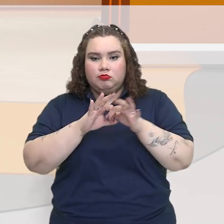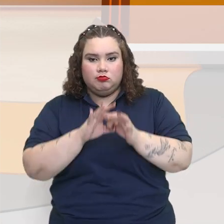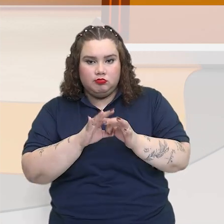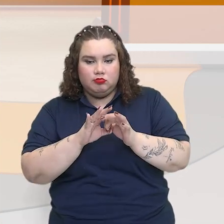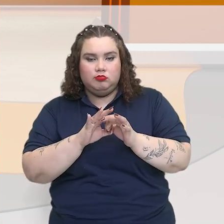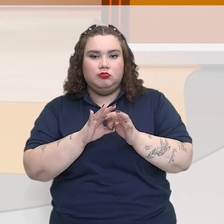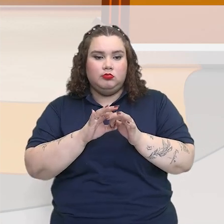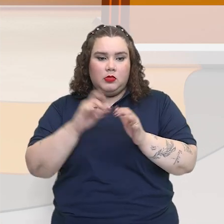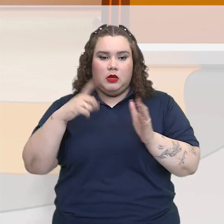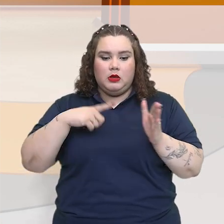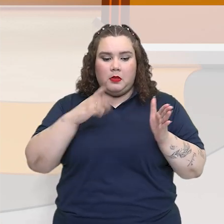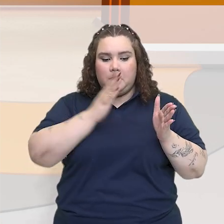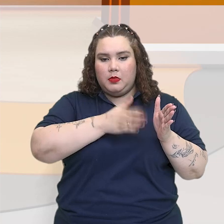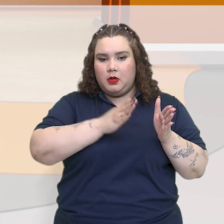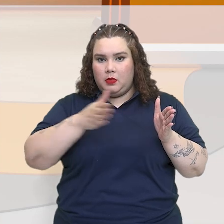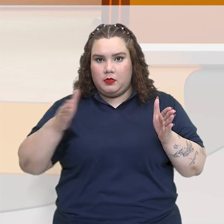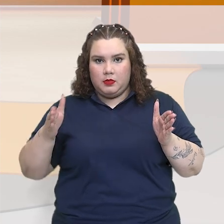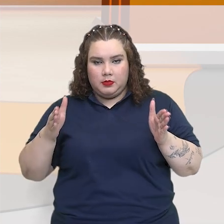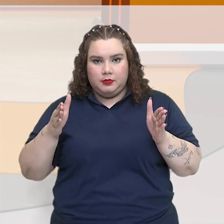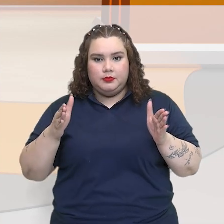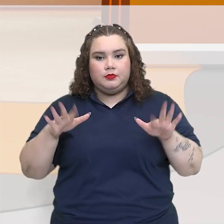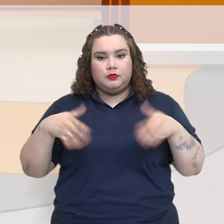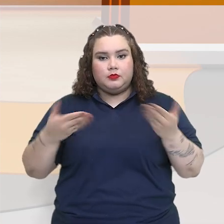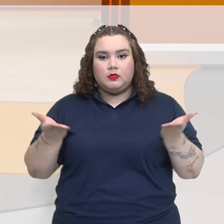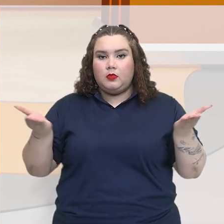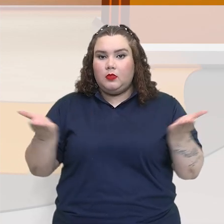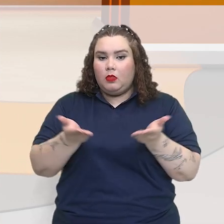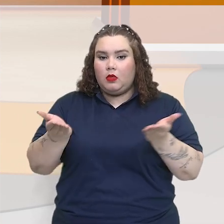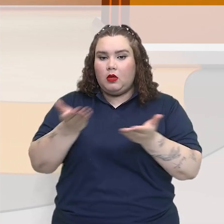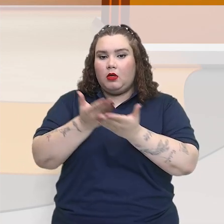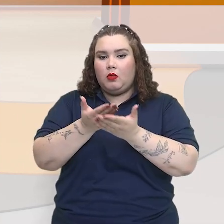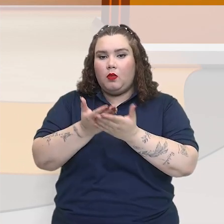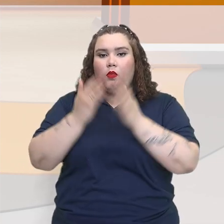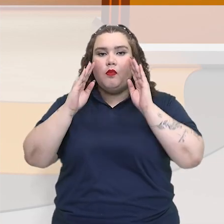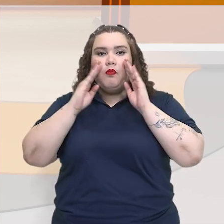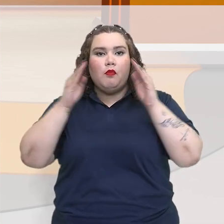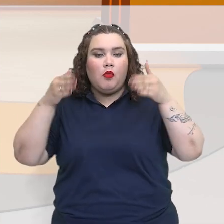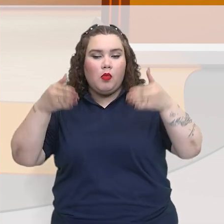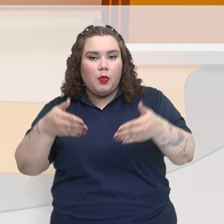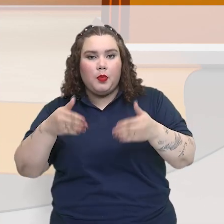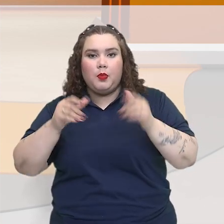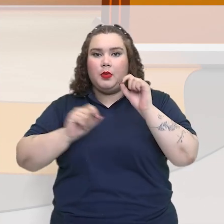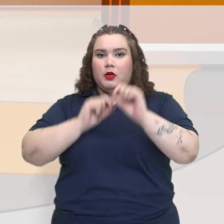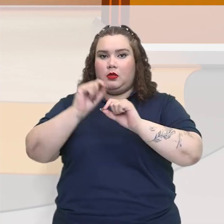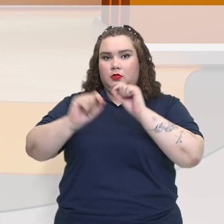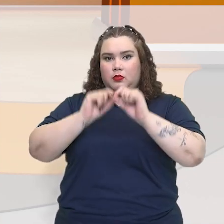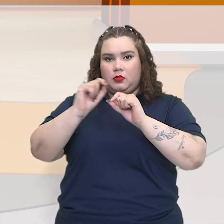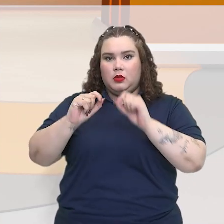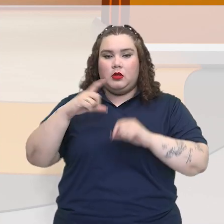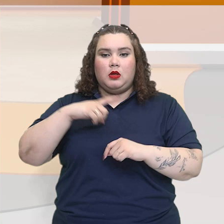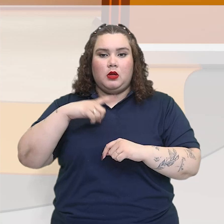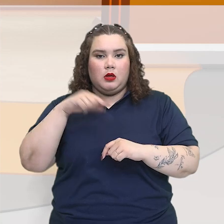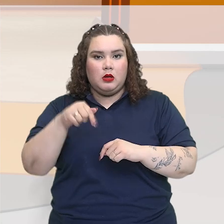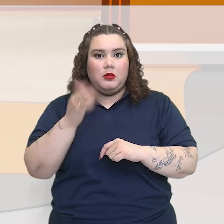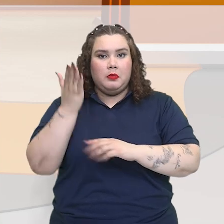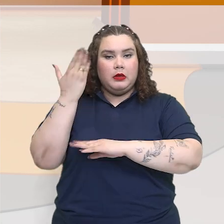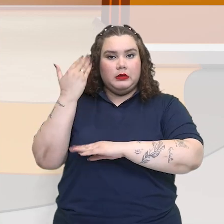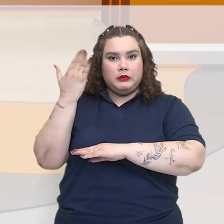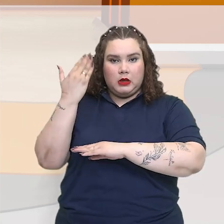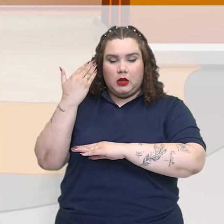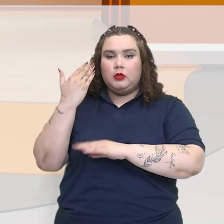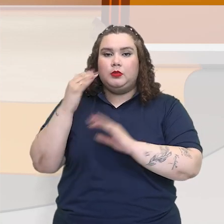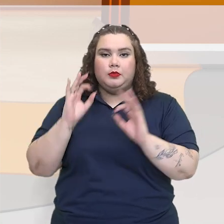nesta divisão. E, na nossa aula, iremos focar justamente na Antiguidade